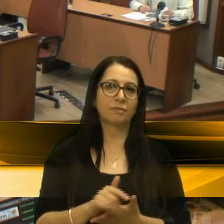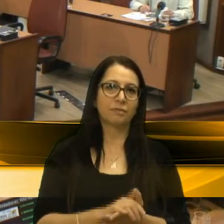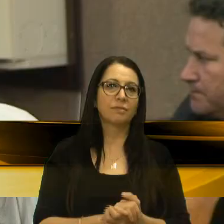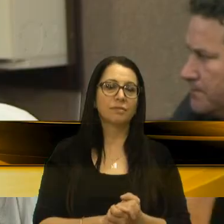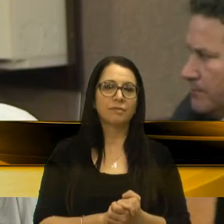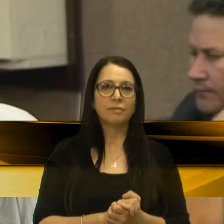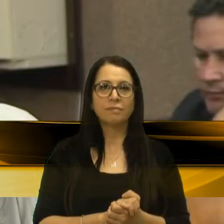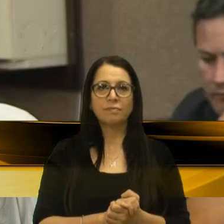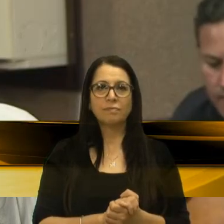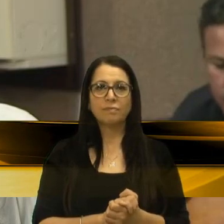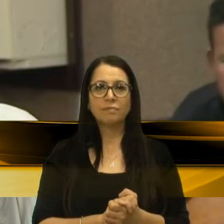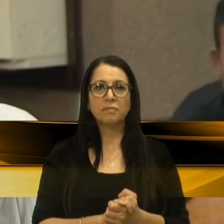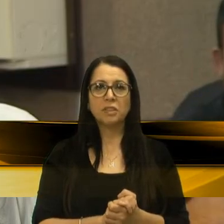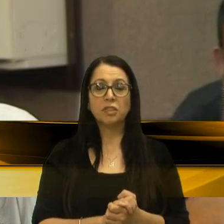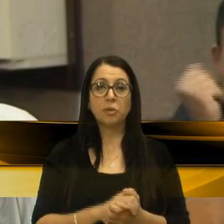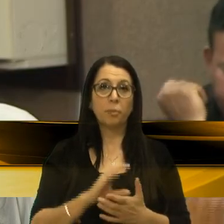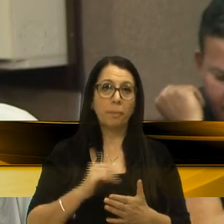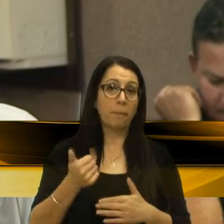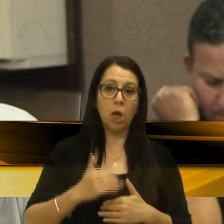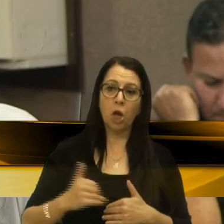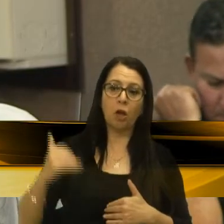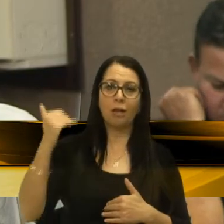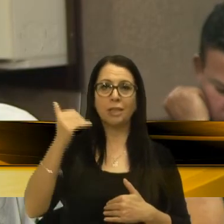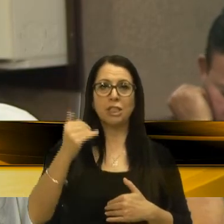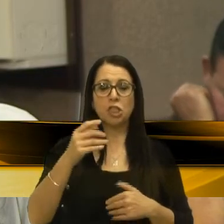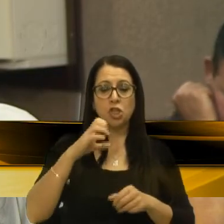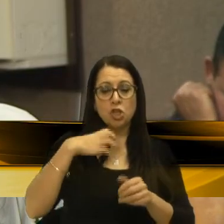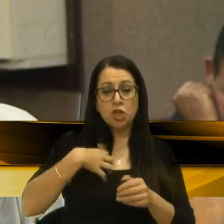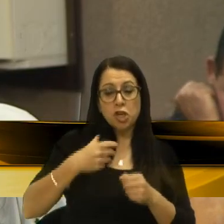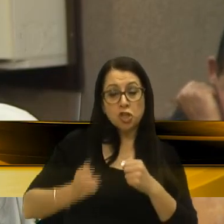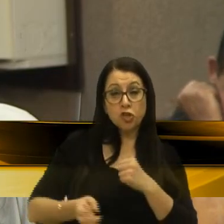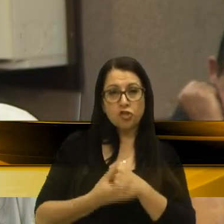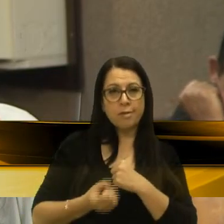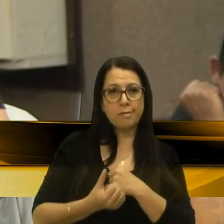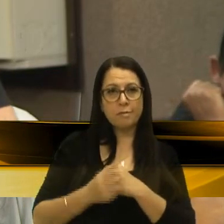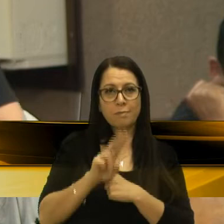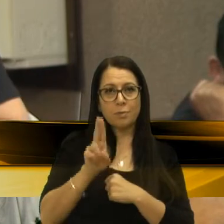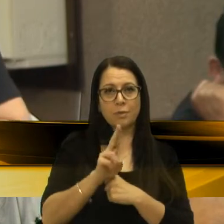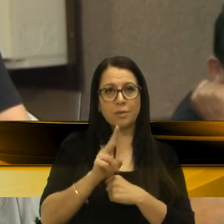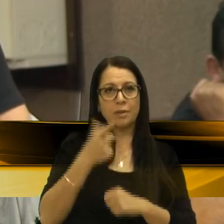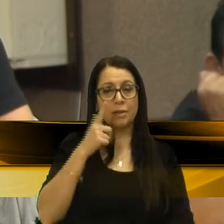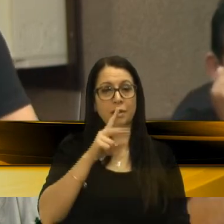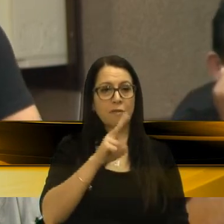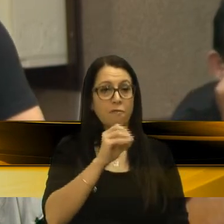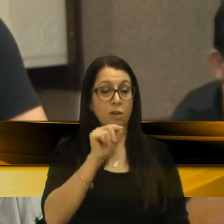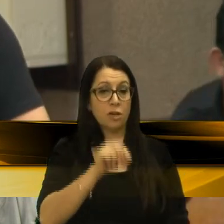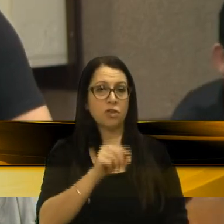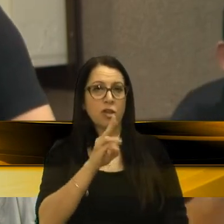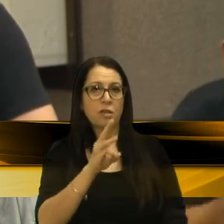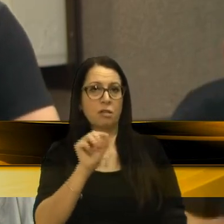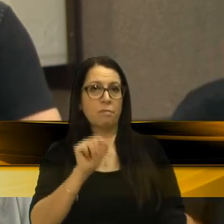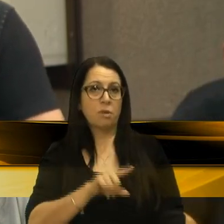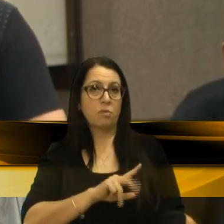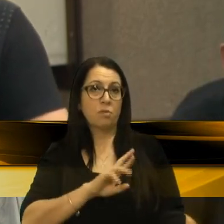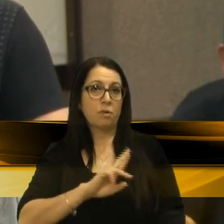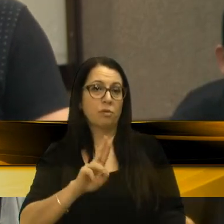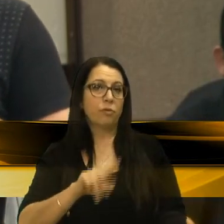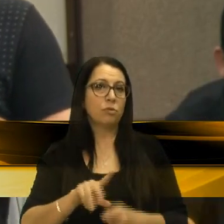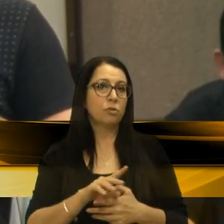privilégios, regalias, que tiveram jeitinhos políticos para estar ocupando, ganhando 20, 30 mil reais.